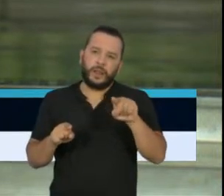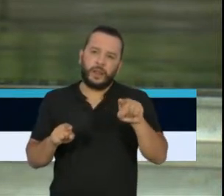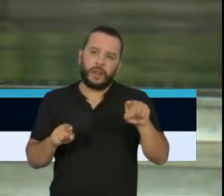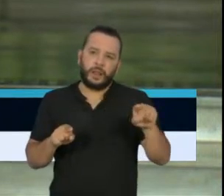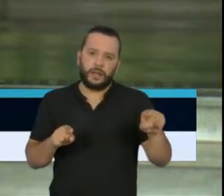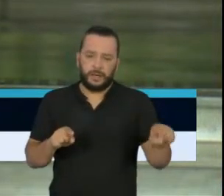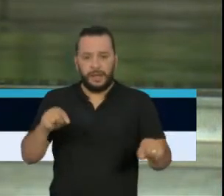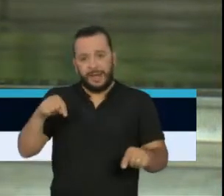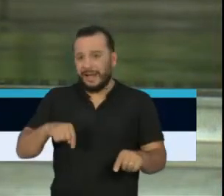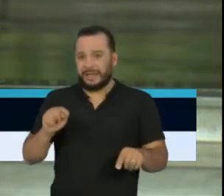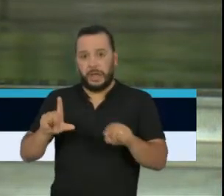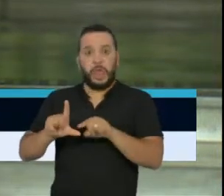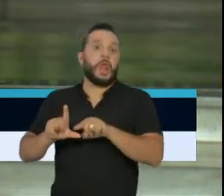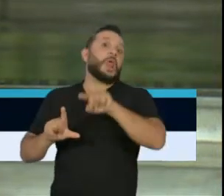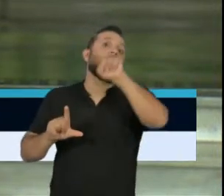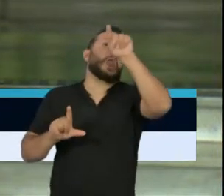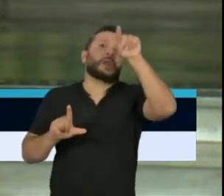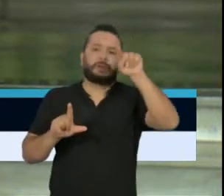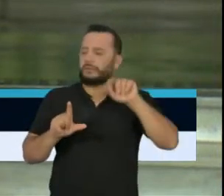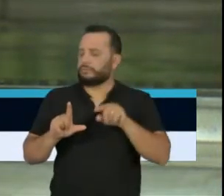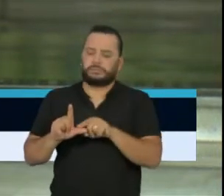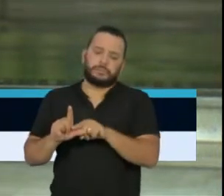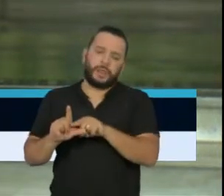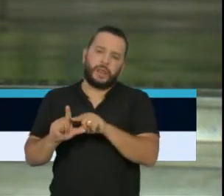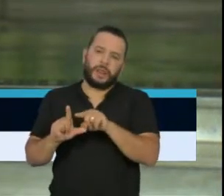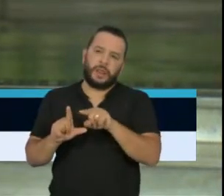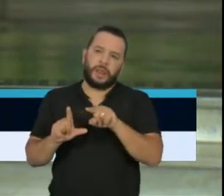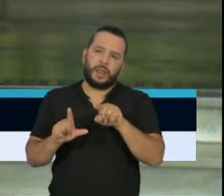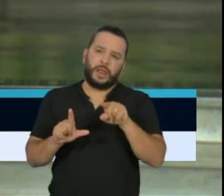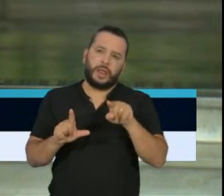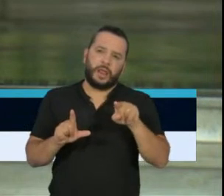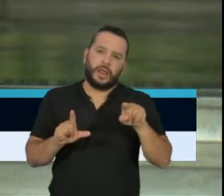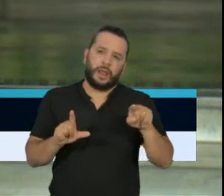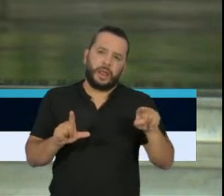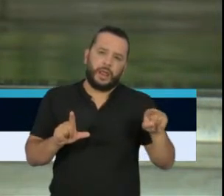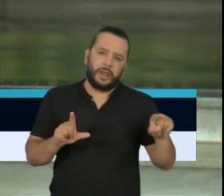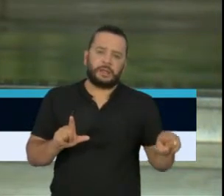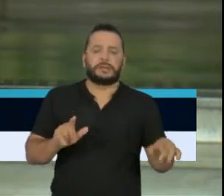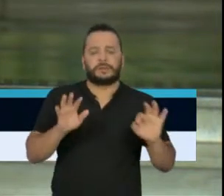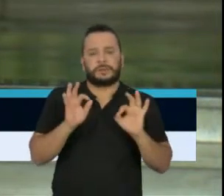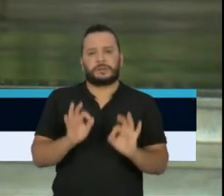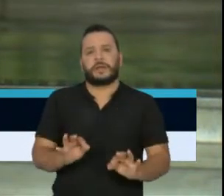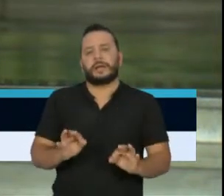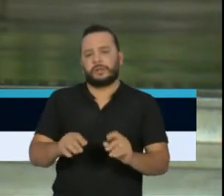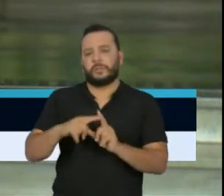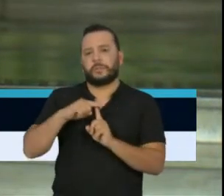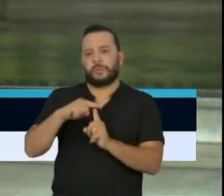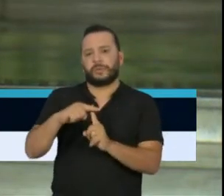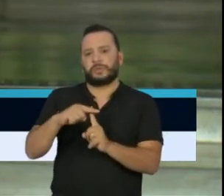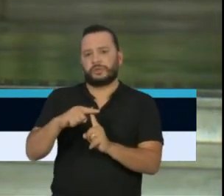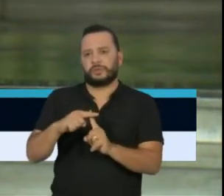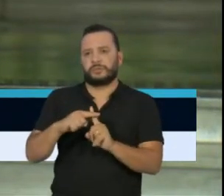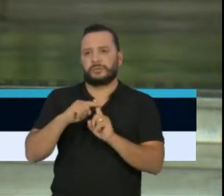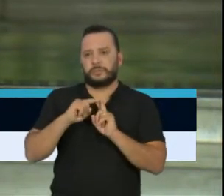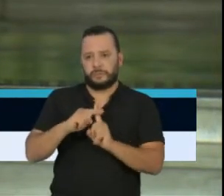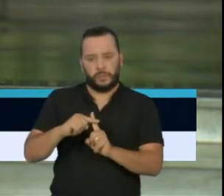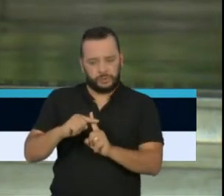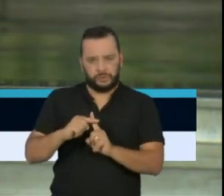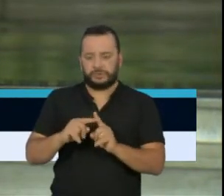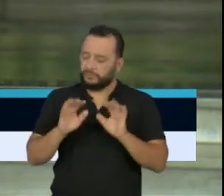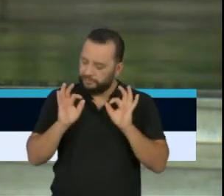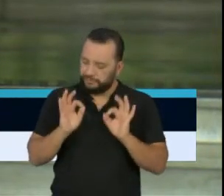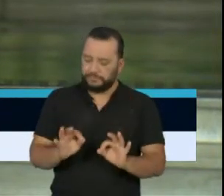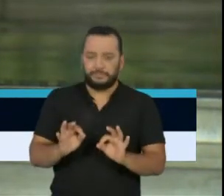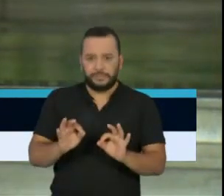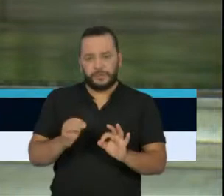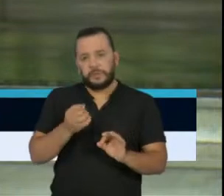de forma positiva, e a declaração foi feita pelo Dr. Davi Uip e a demonstração gráfica disto. E eu complemento a minha